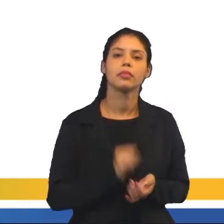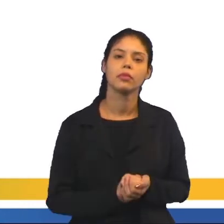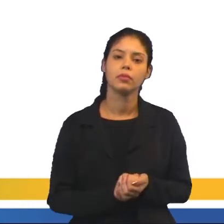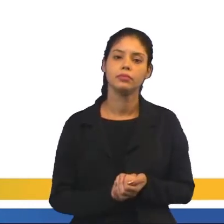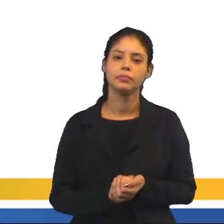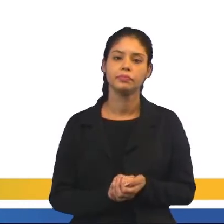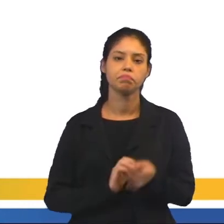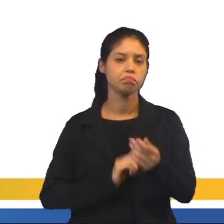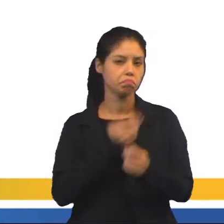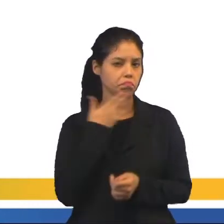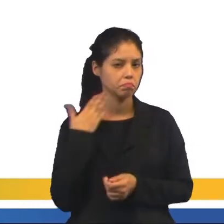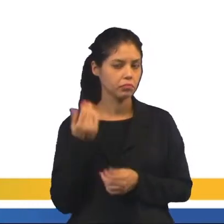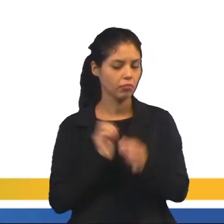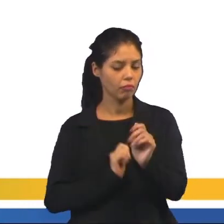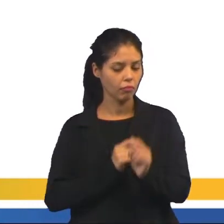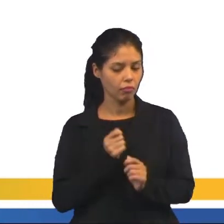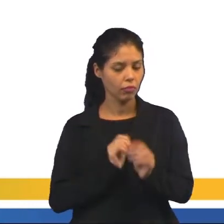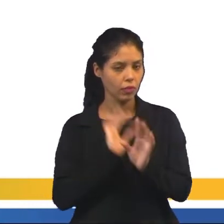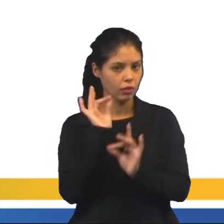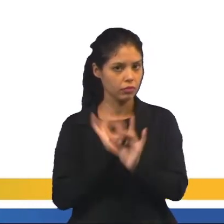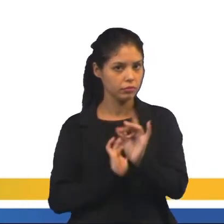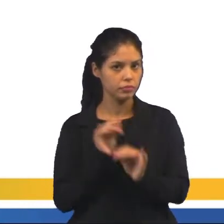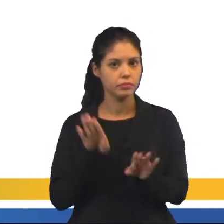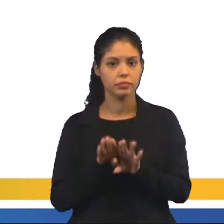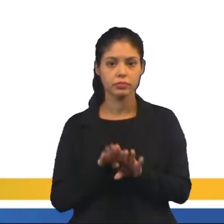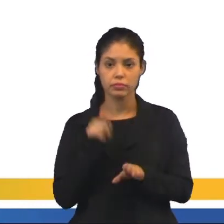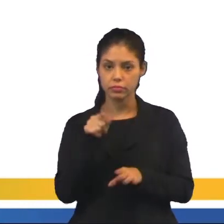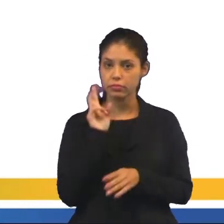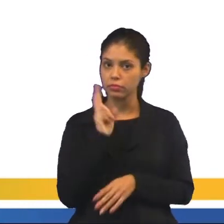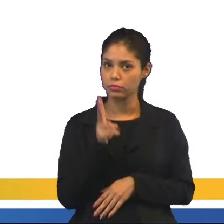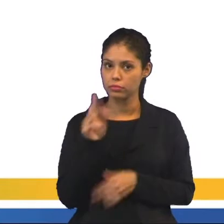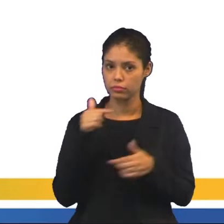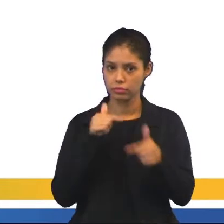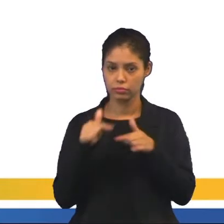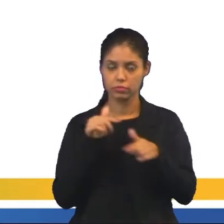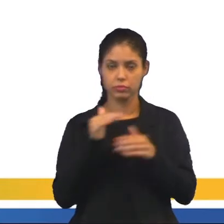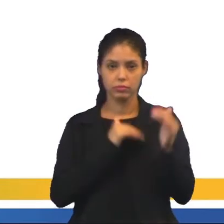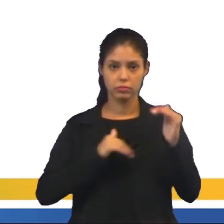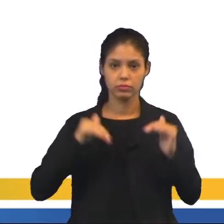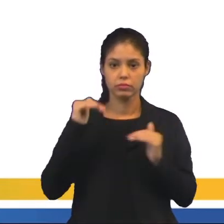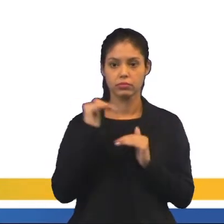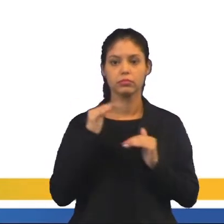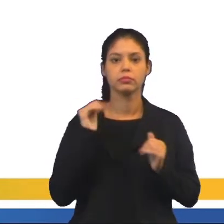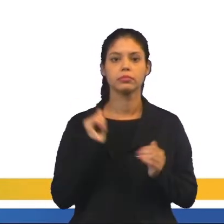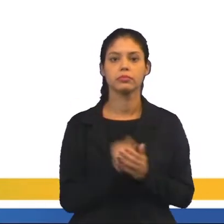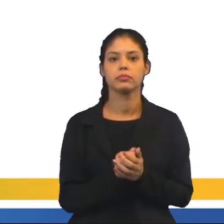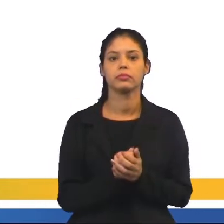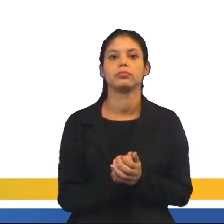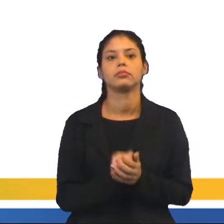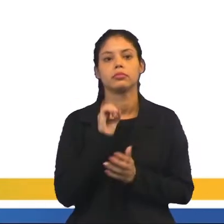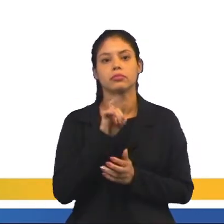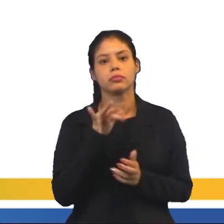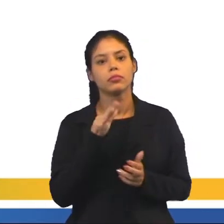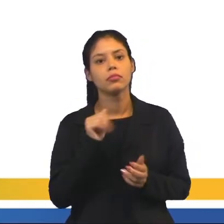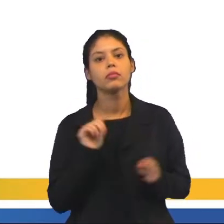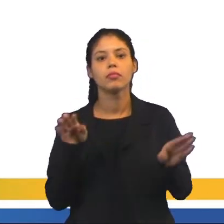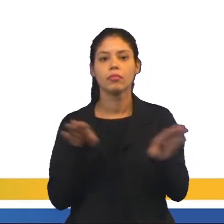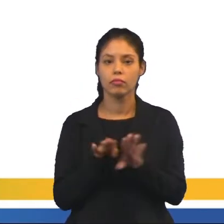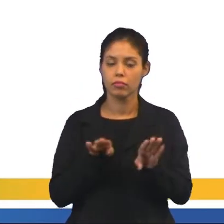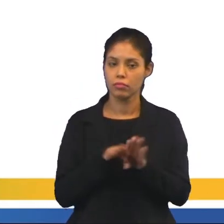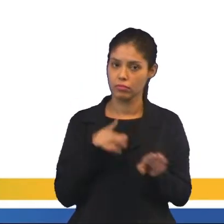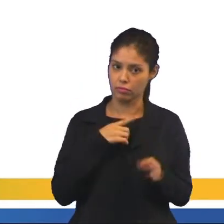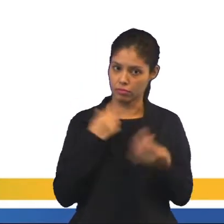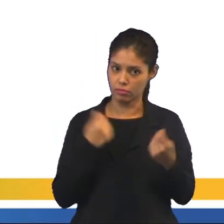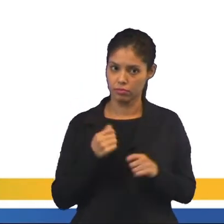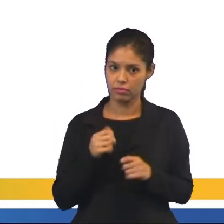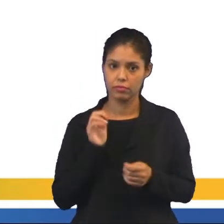colheitadeira sofisticada que faz a colheita desse milho, que esse mesmo trabalhador de cima que está fazendo o arado do solo, ele vai ter